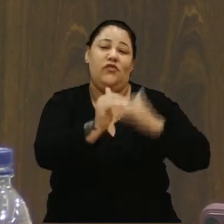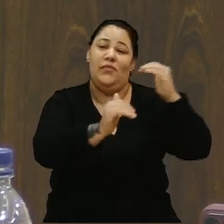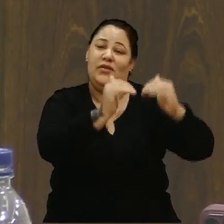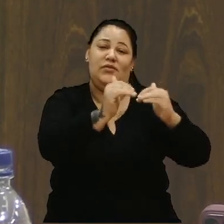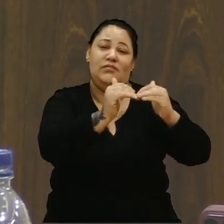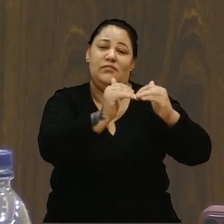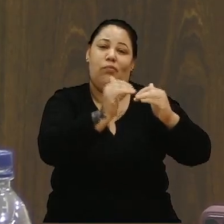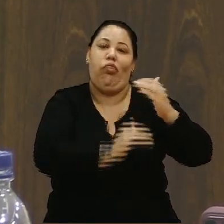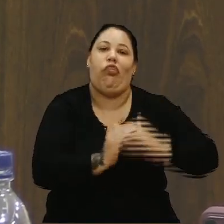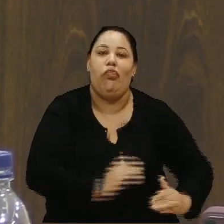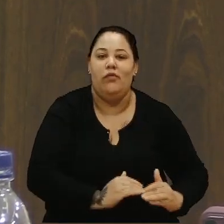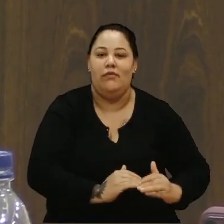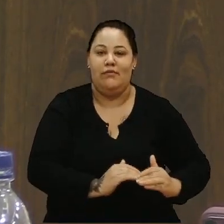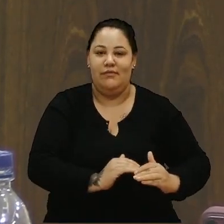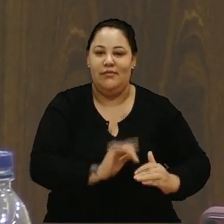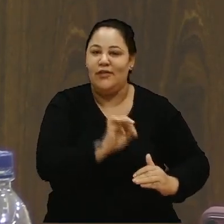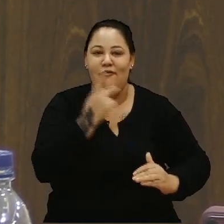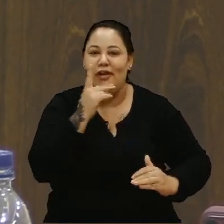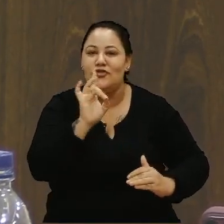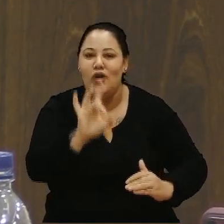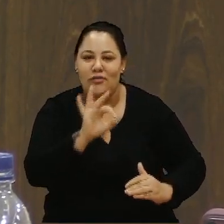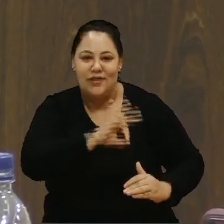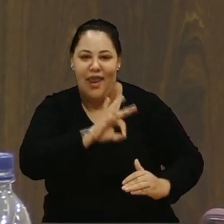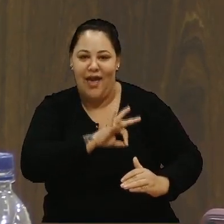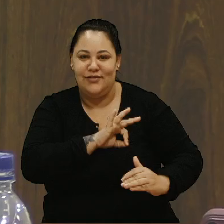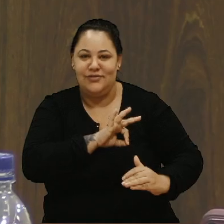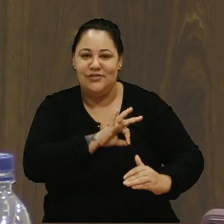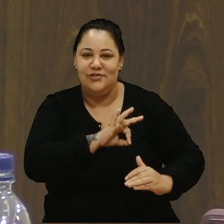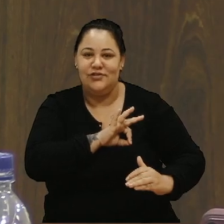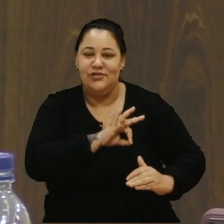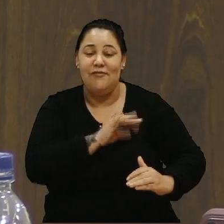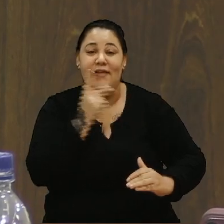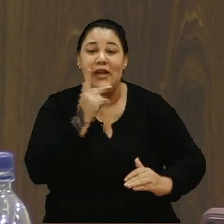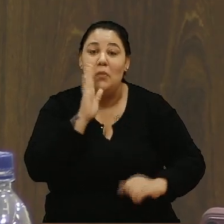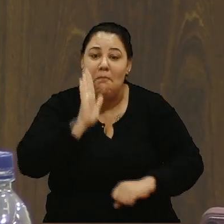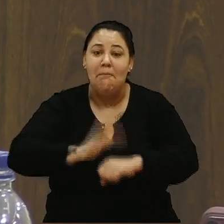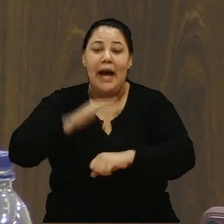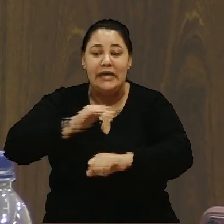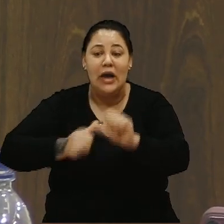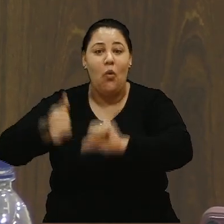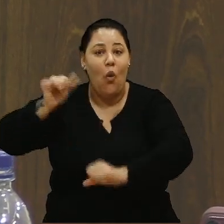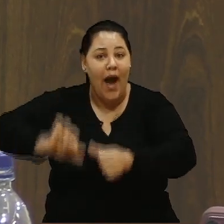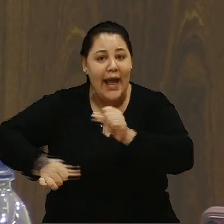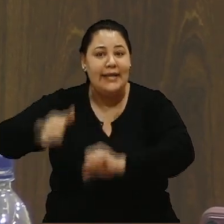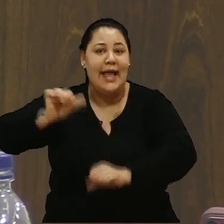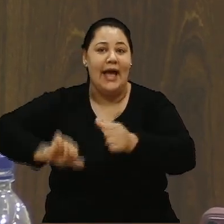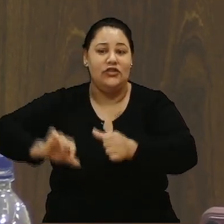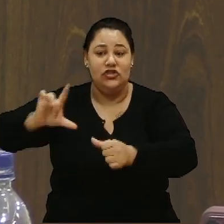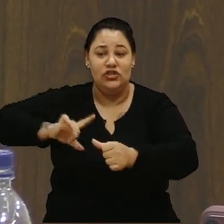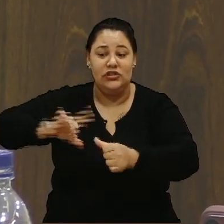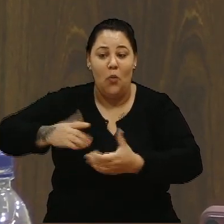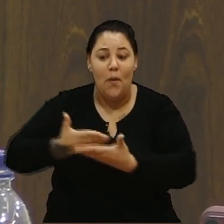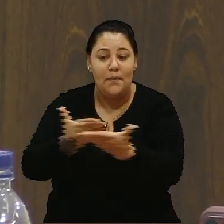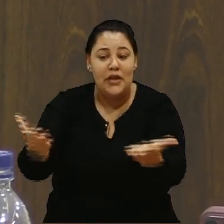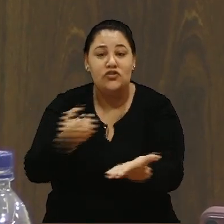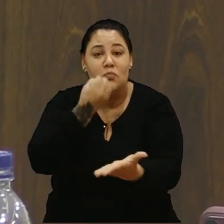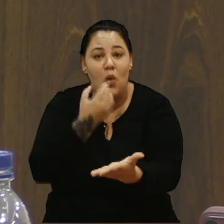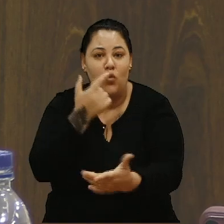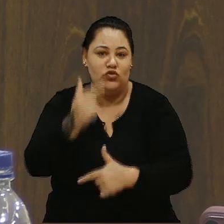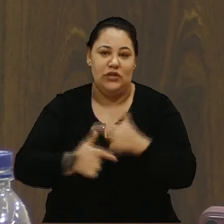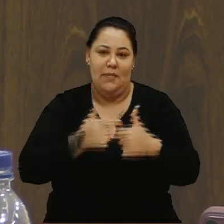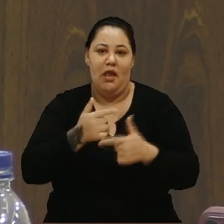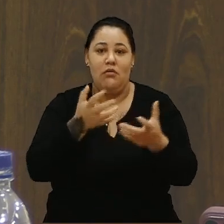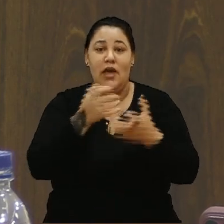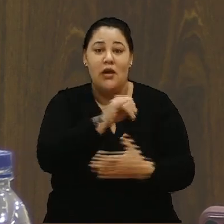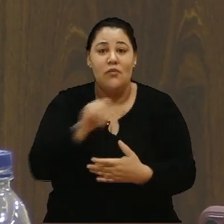salário o que a gente está falando das condições dignas para os nossos servidores municipais trabalharem. Quero aproveitar aqui também